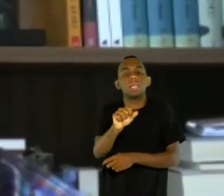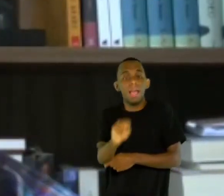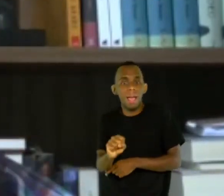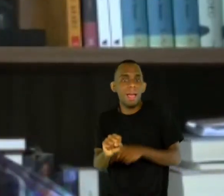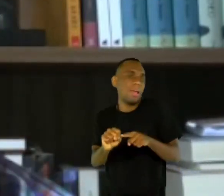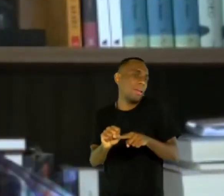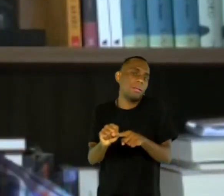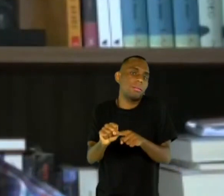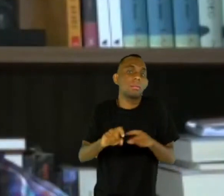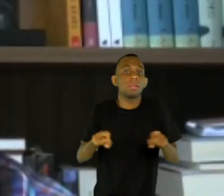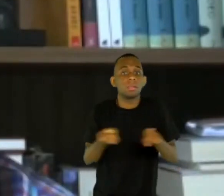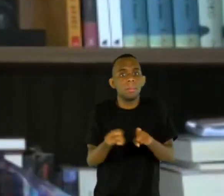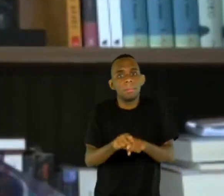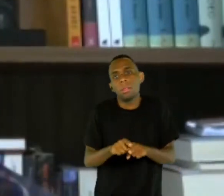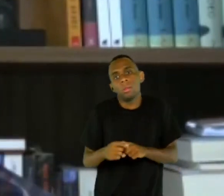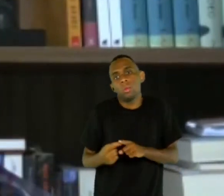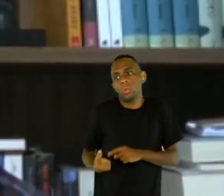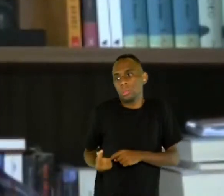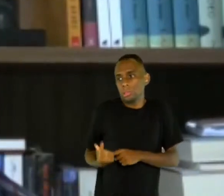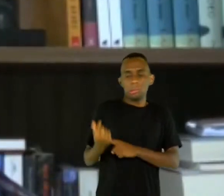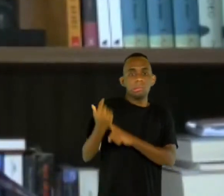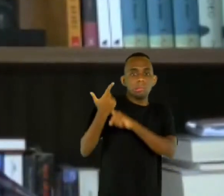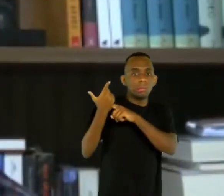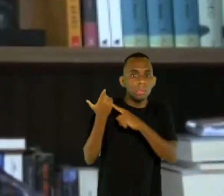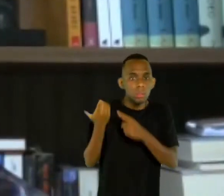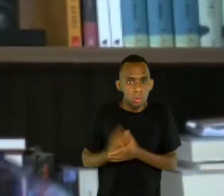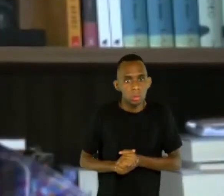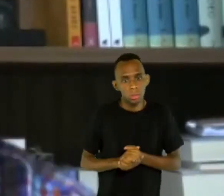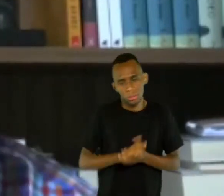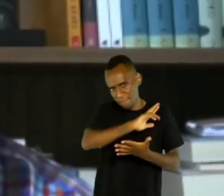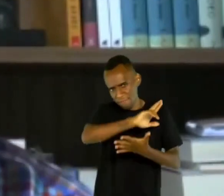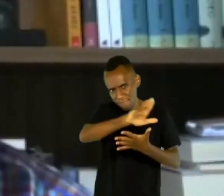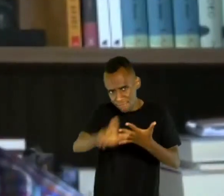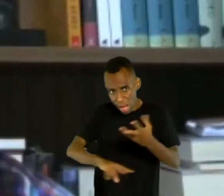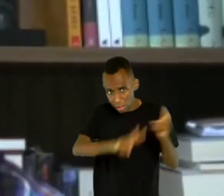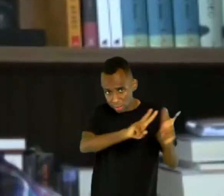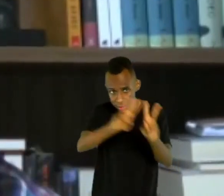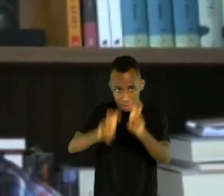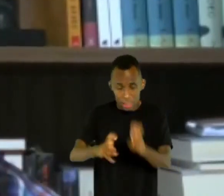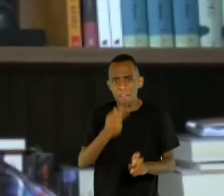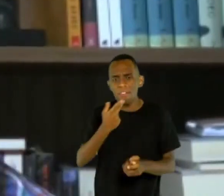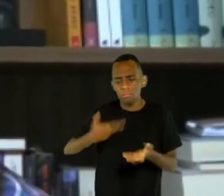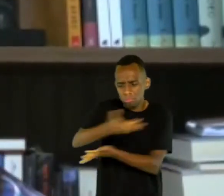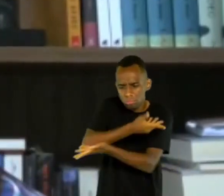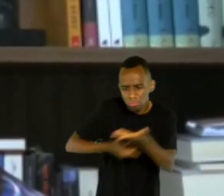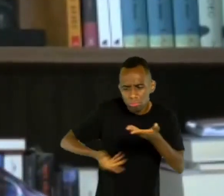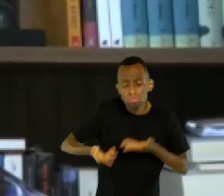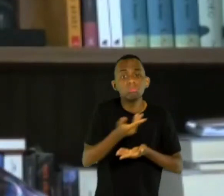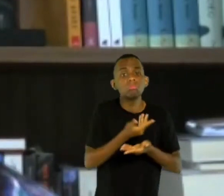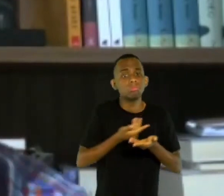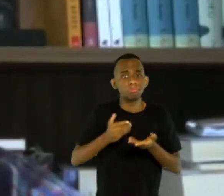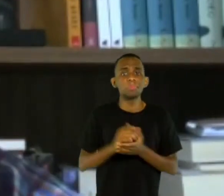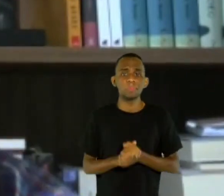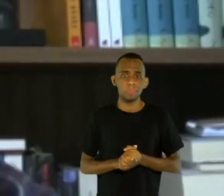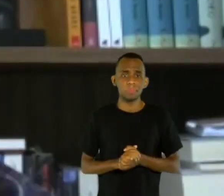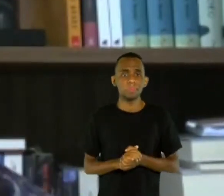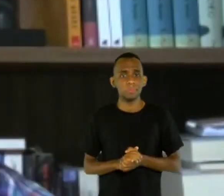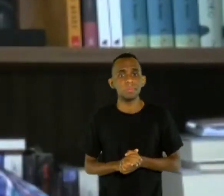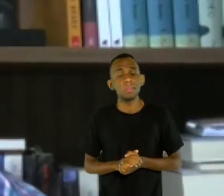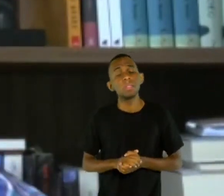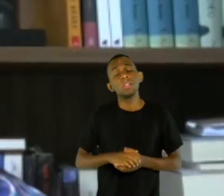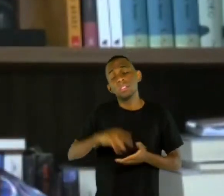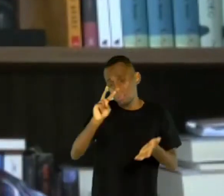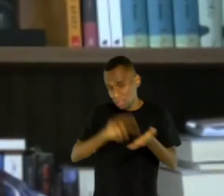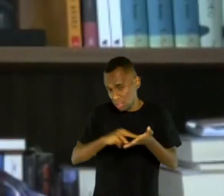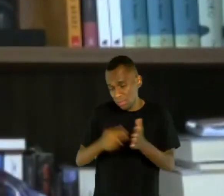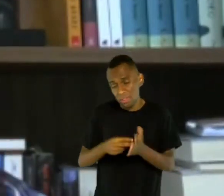a inflação, estão falando sobre muitas coisas que estão por aí, né? Ou seja, isso faz parte da